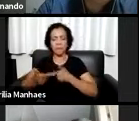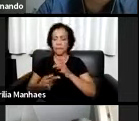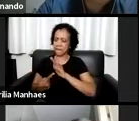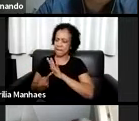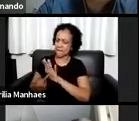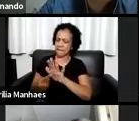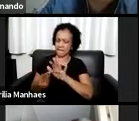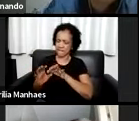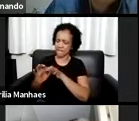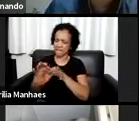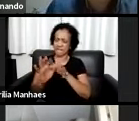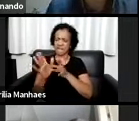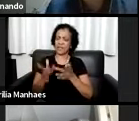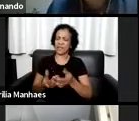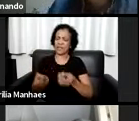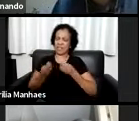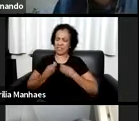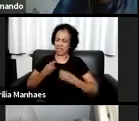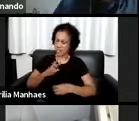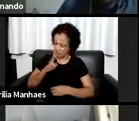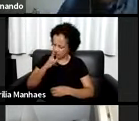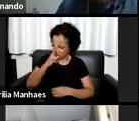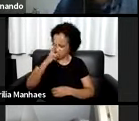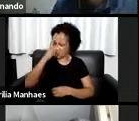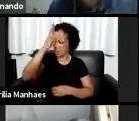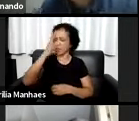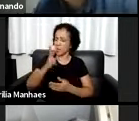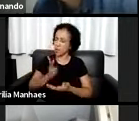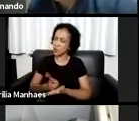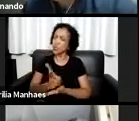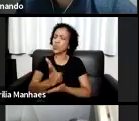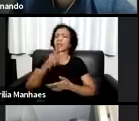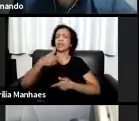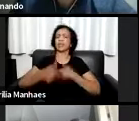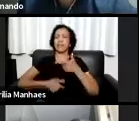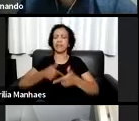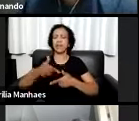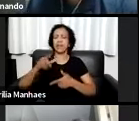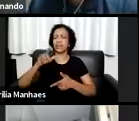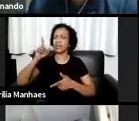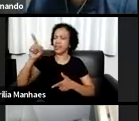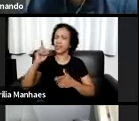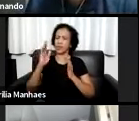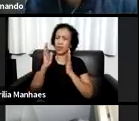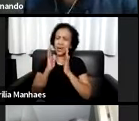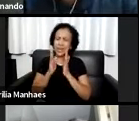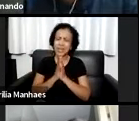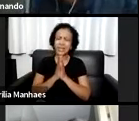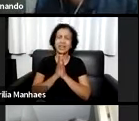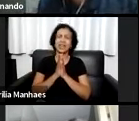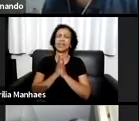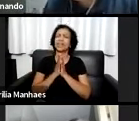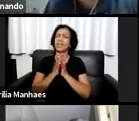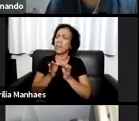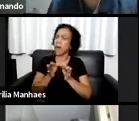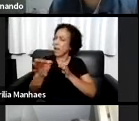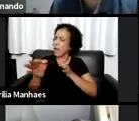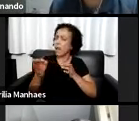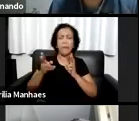suas forças, a fim de que realizem a obra do Senhor no poder do teu Espírito Santo e promovam para a glória do teu